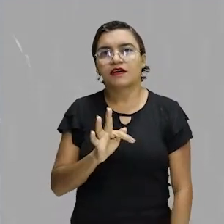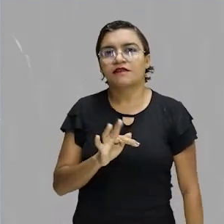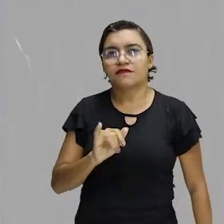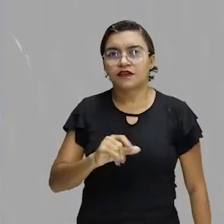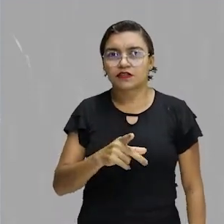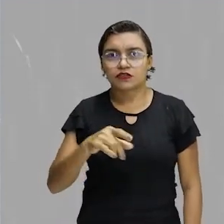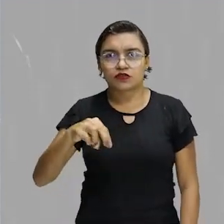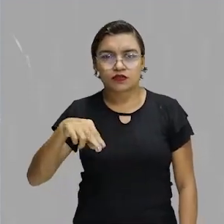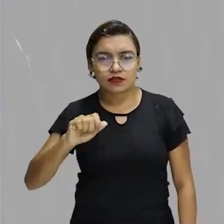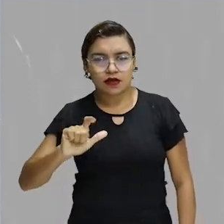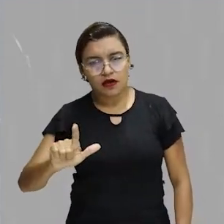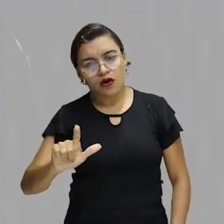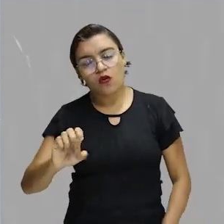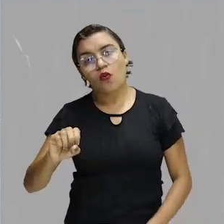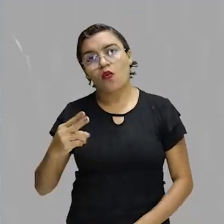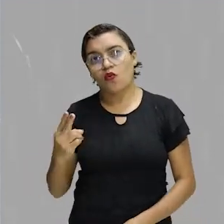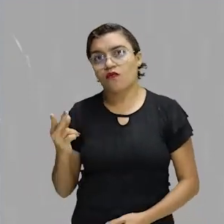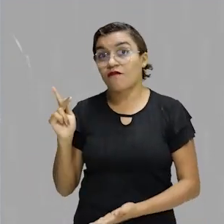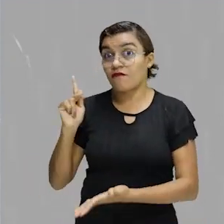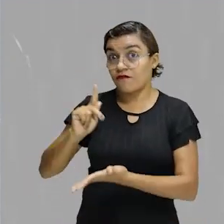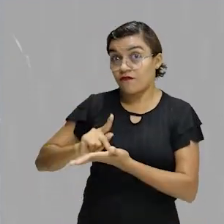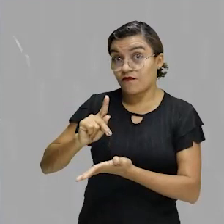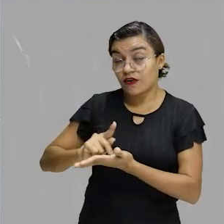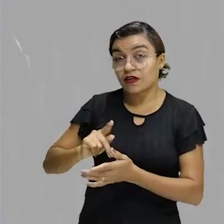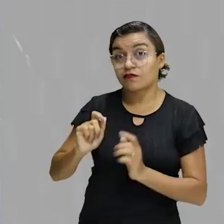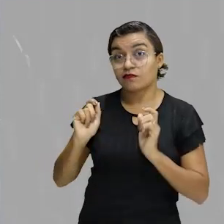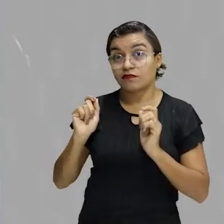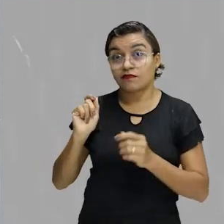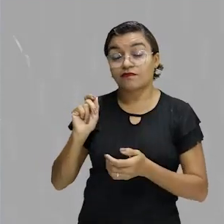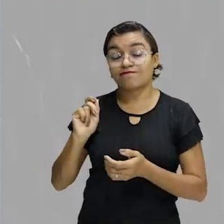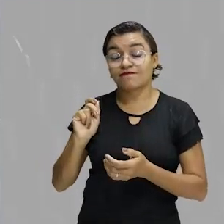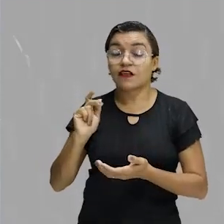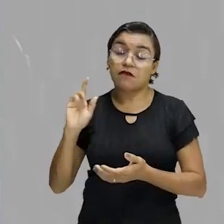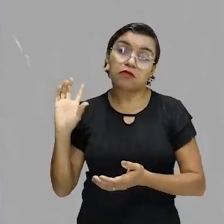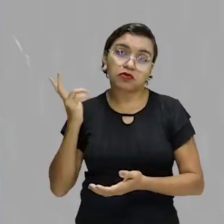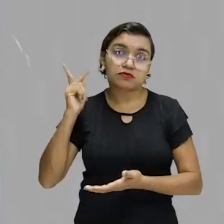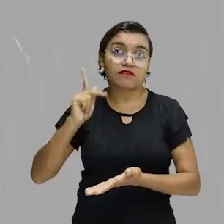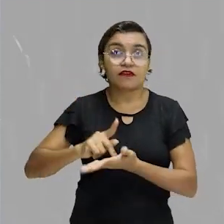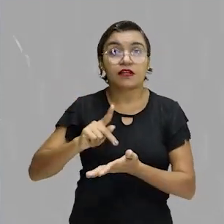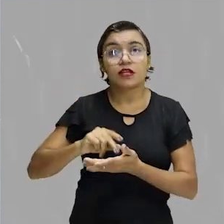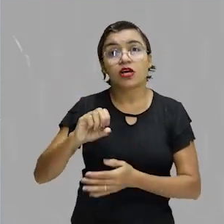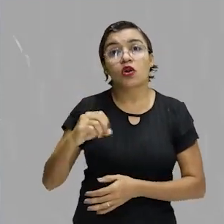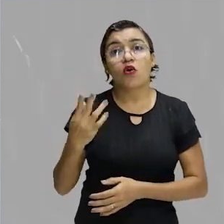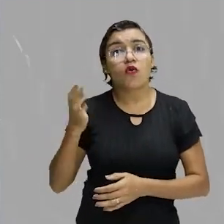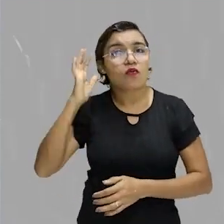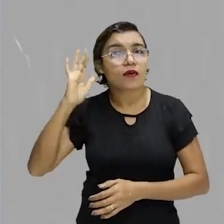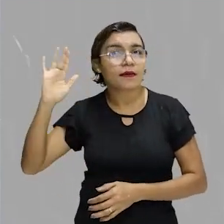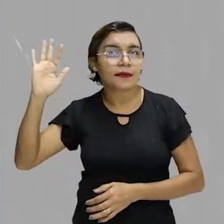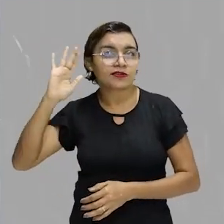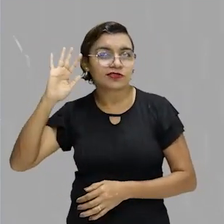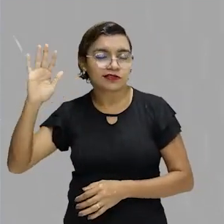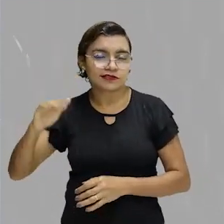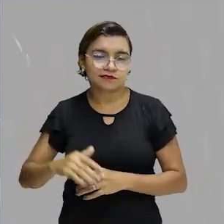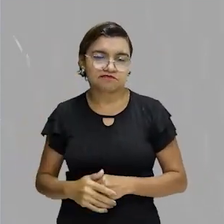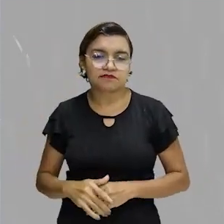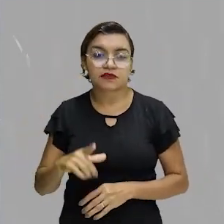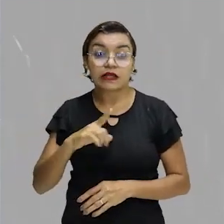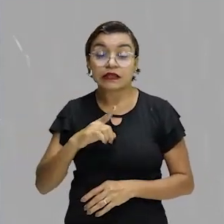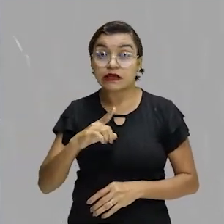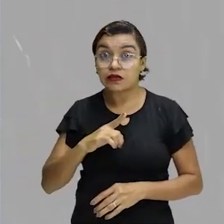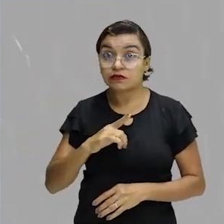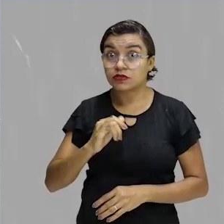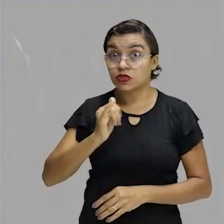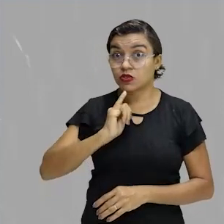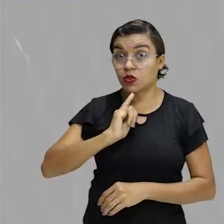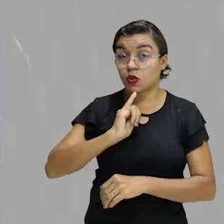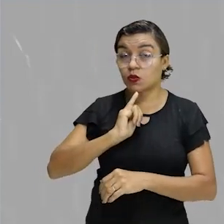seja, baseado em fatos ou apenas na imaginação do autor. Nesse conceito de crônica, a gente tem uma diferença da crônica em